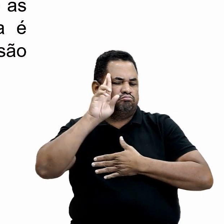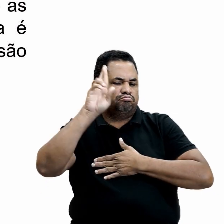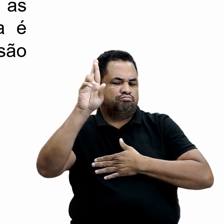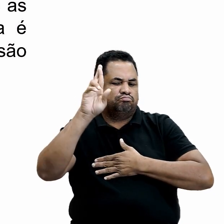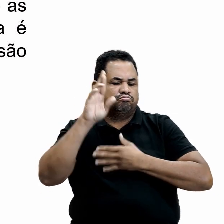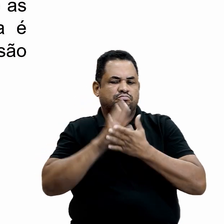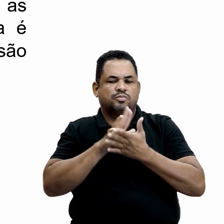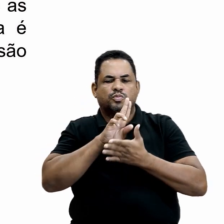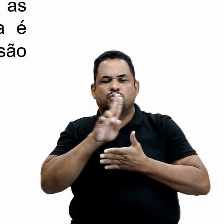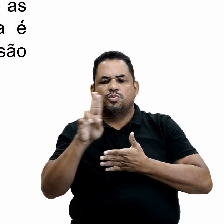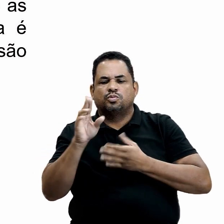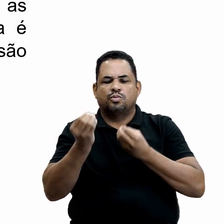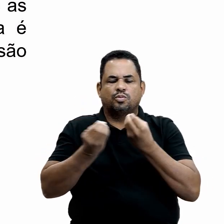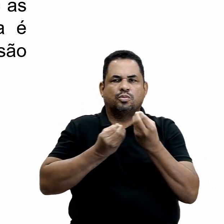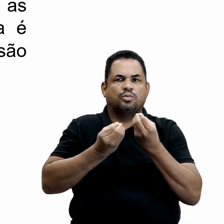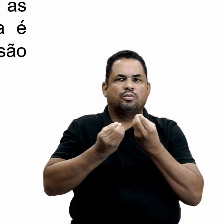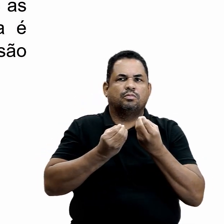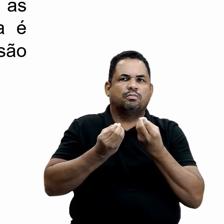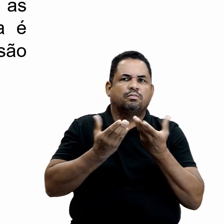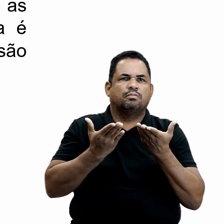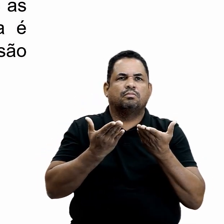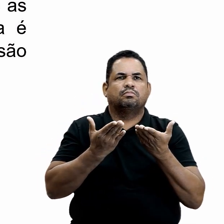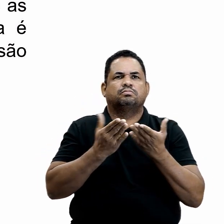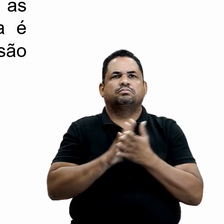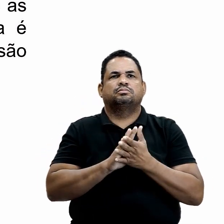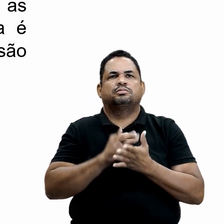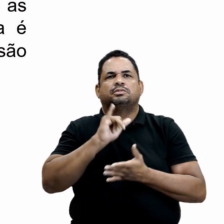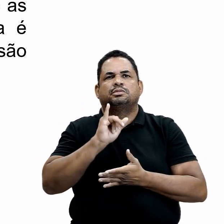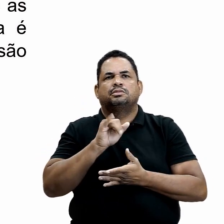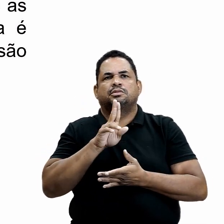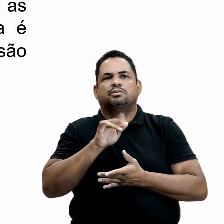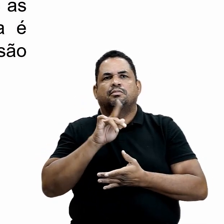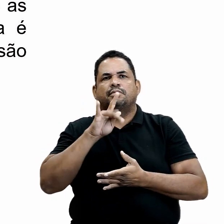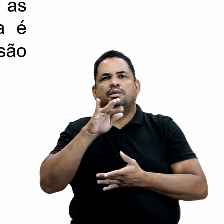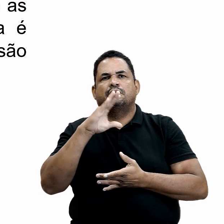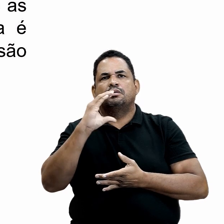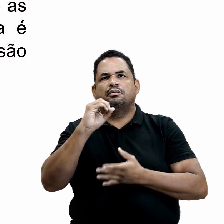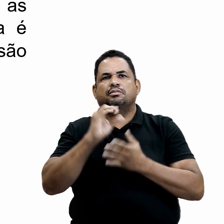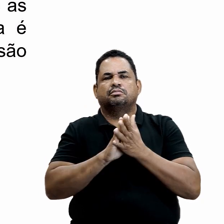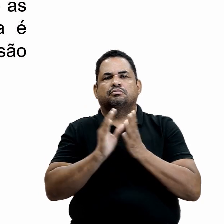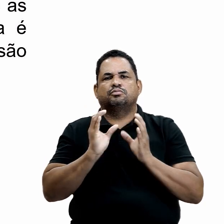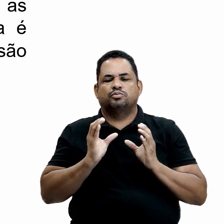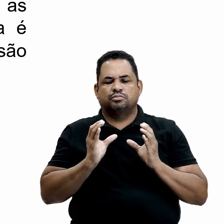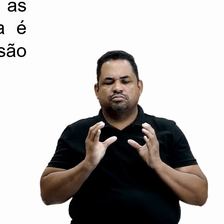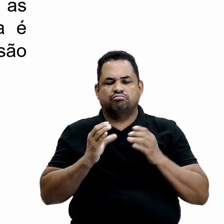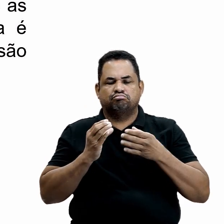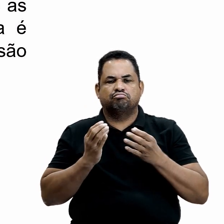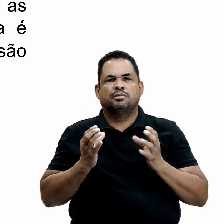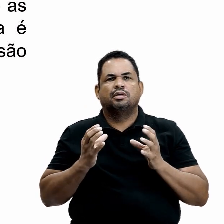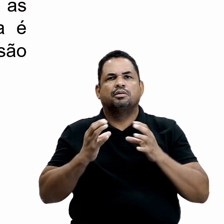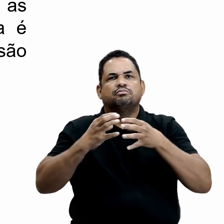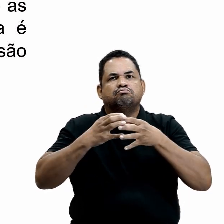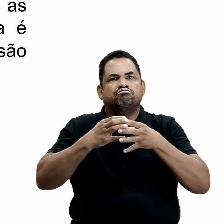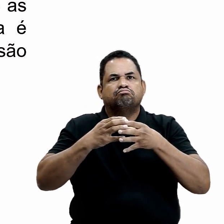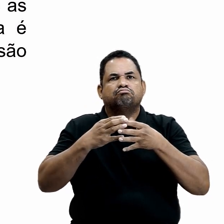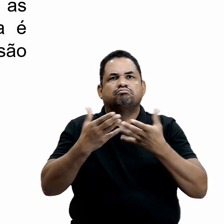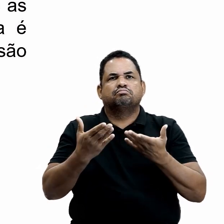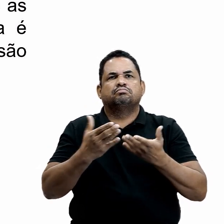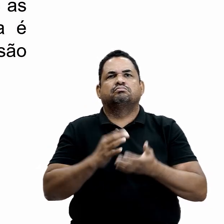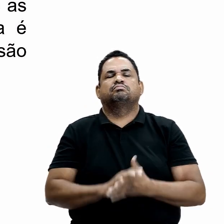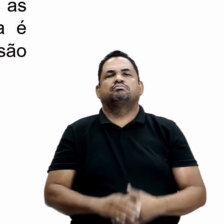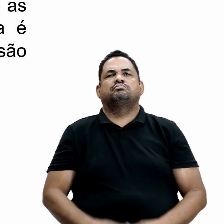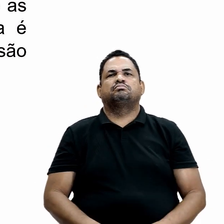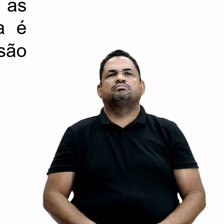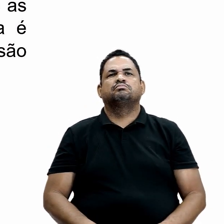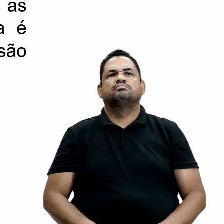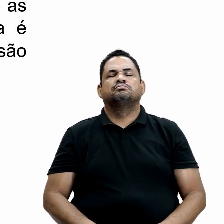nomenclatura, maneira de dar nome, chama-se organização, IUPAC. O IUPAC, meu aluno,